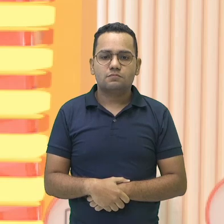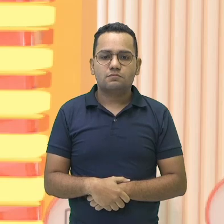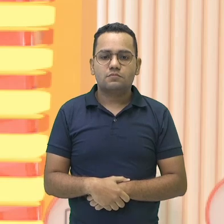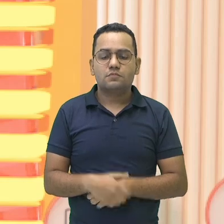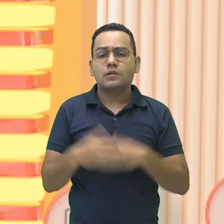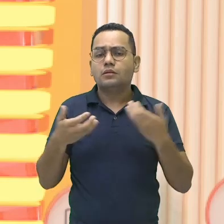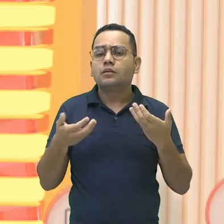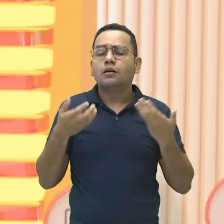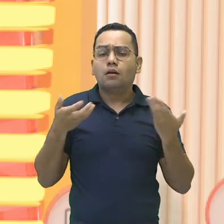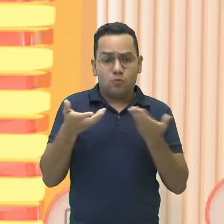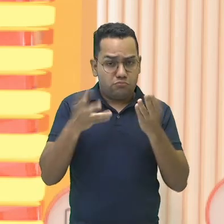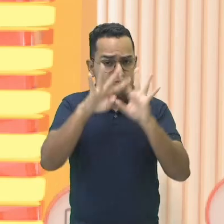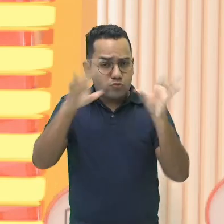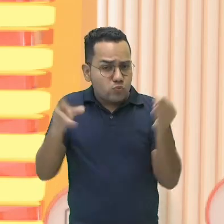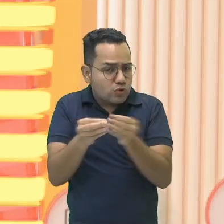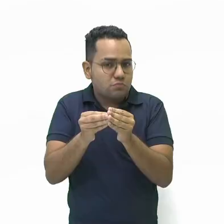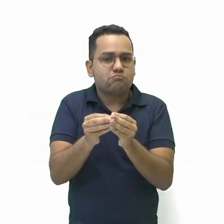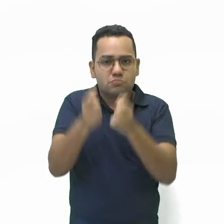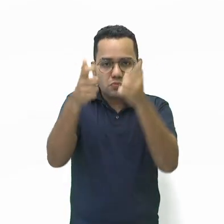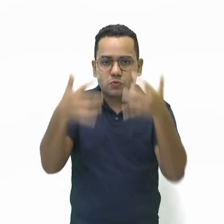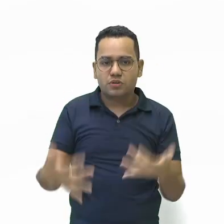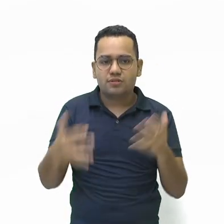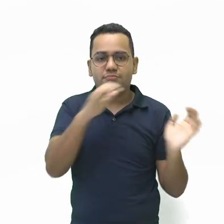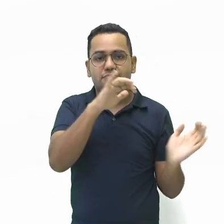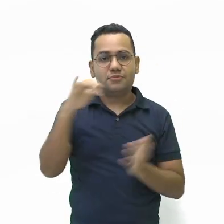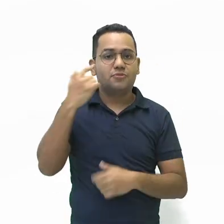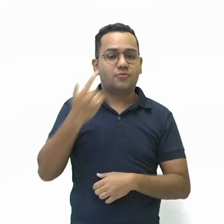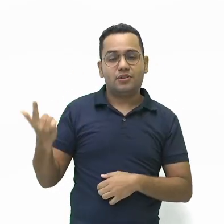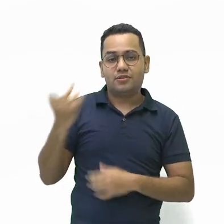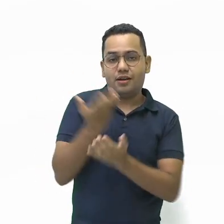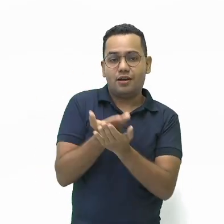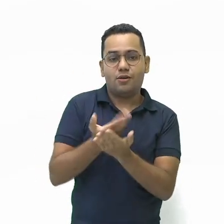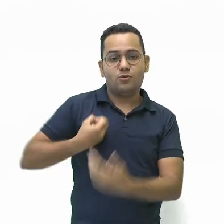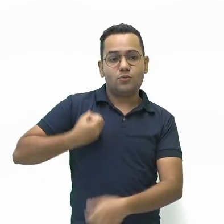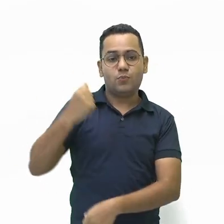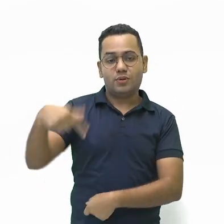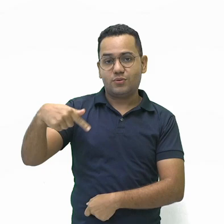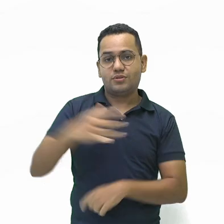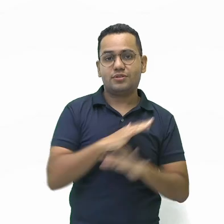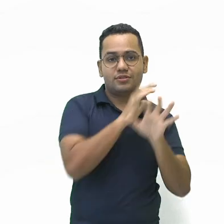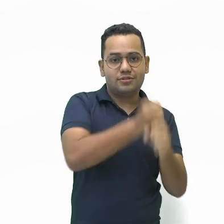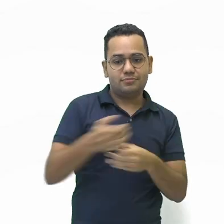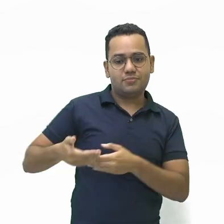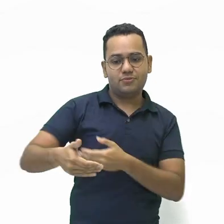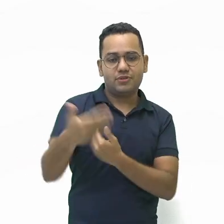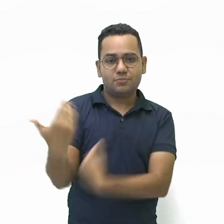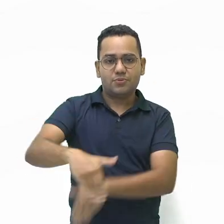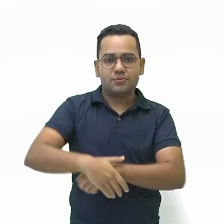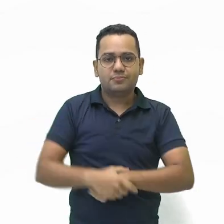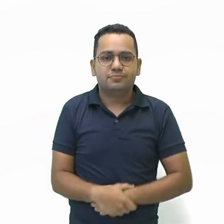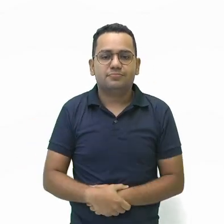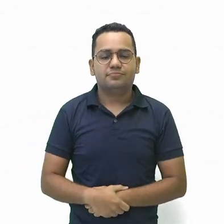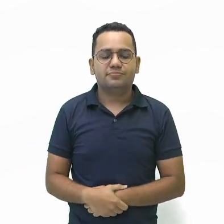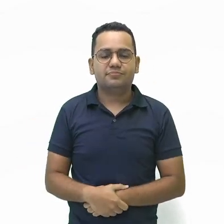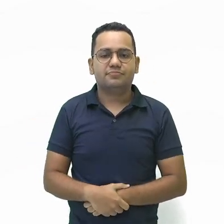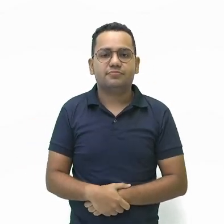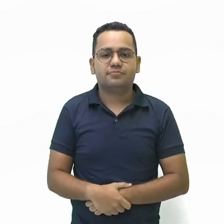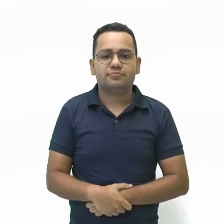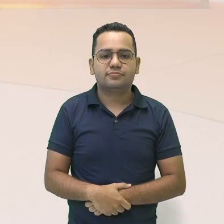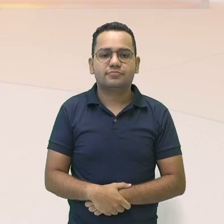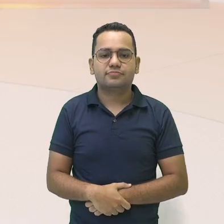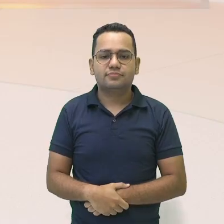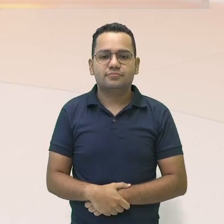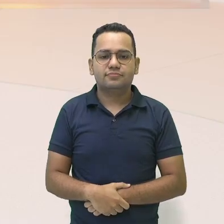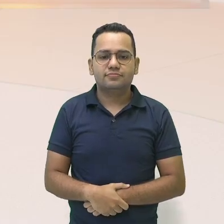apanhado geral sobre eles agora nessa aula, que é a aula 7, né? A aula de revisão para a nossa aula, para a nossa avaliação da unidade